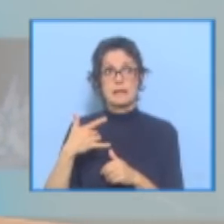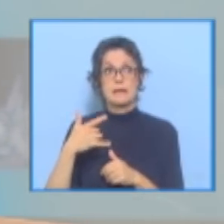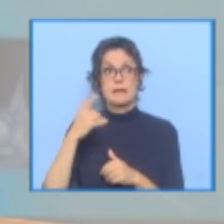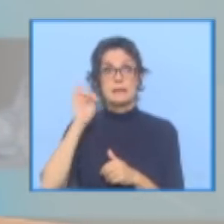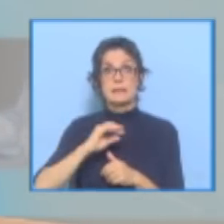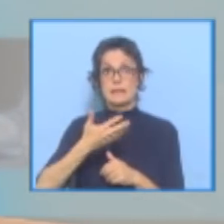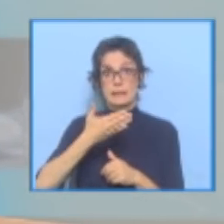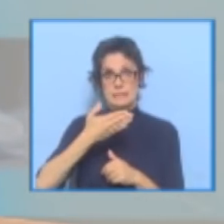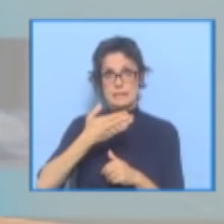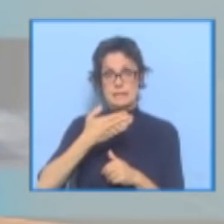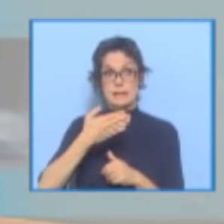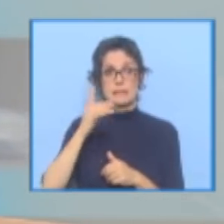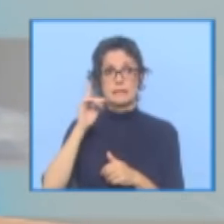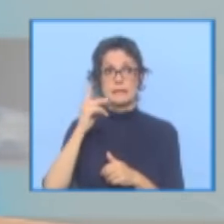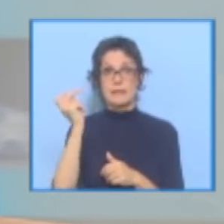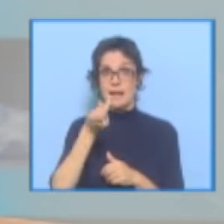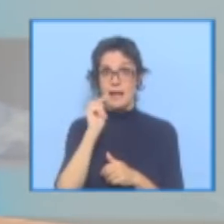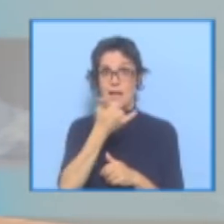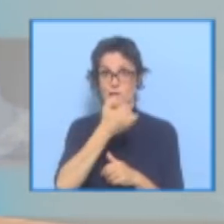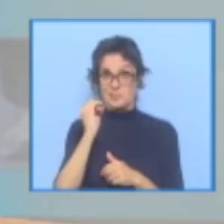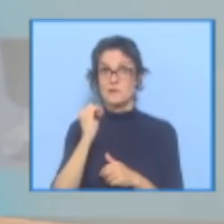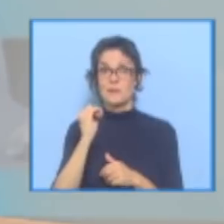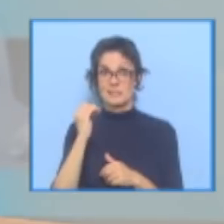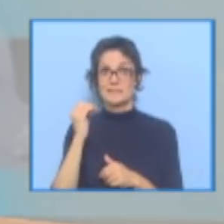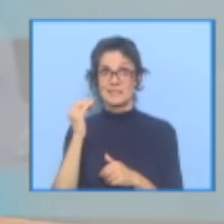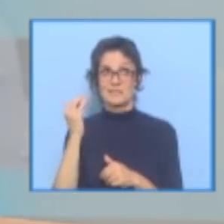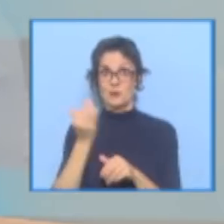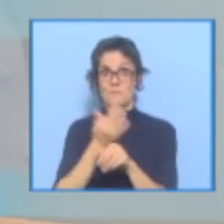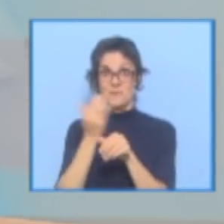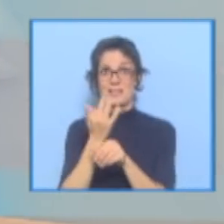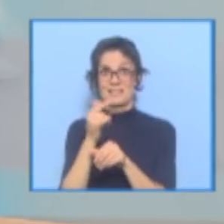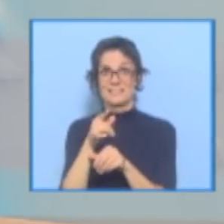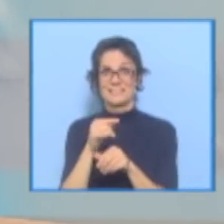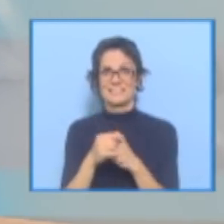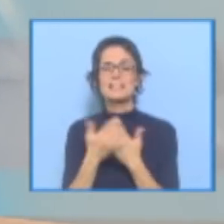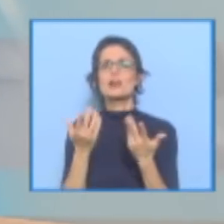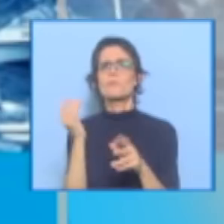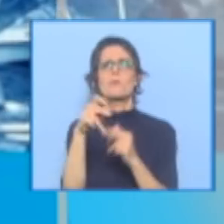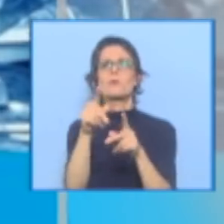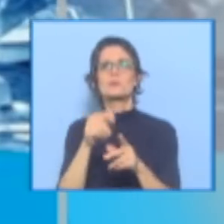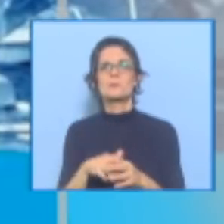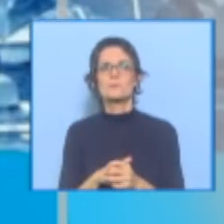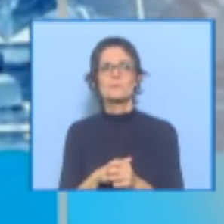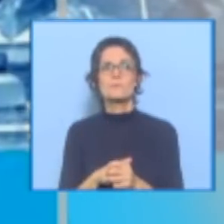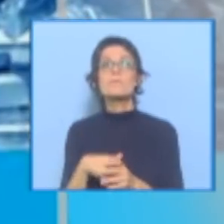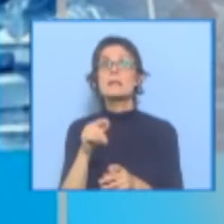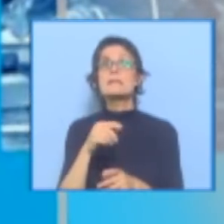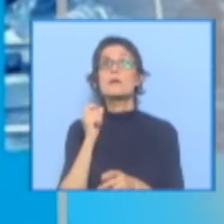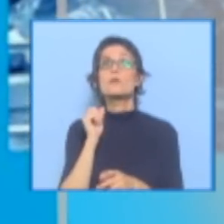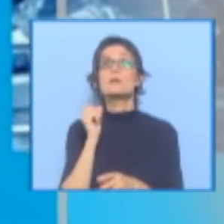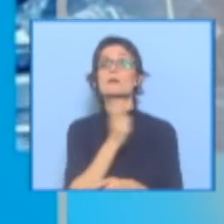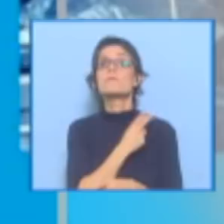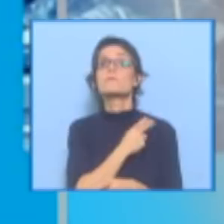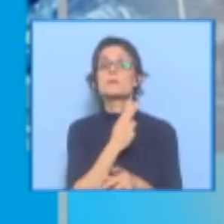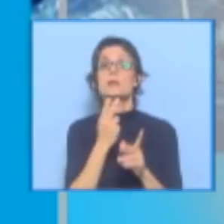no dia da faculdade. O que é que vai acontecer e que participação tem a associação também? Então, dizer porque o Dia Nacional da Faculdade de Teologia já existe e